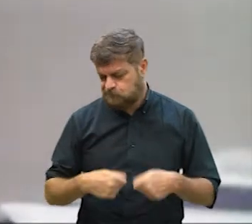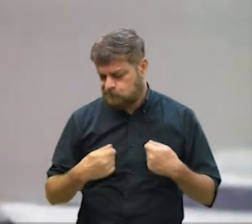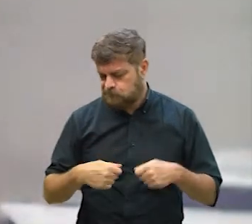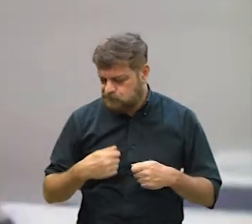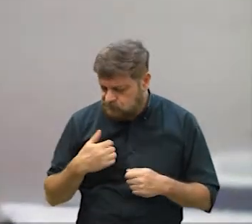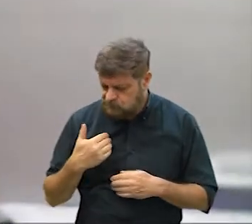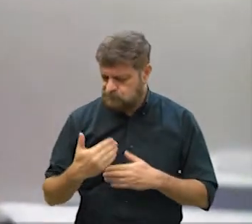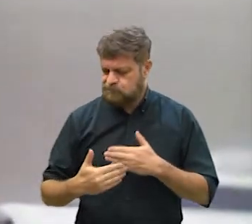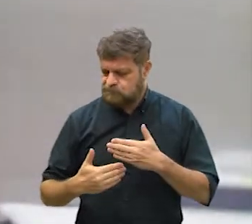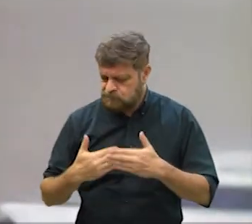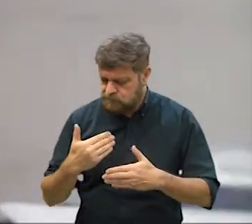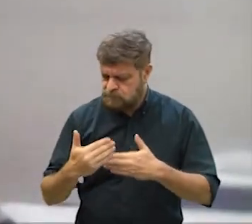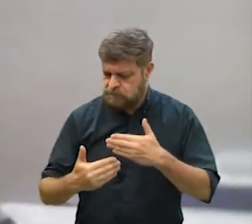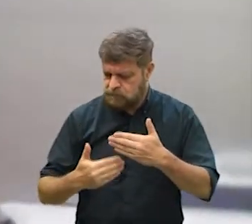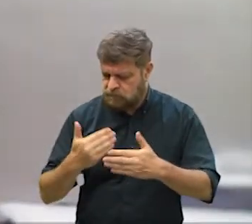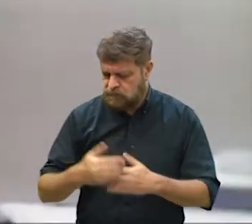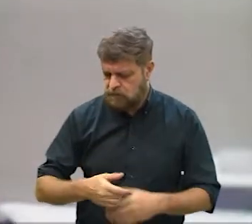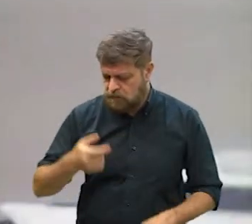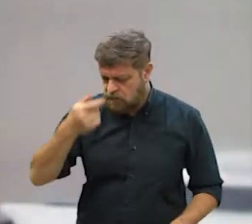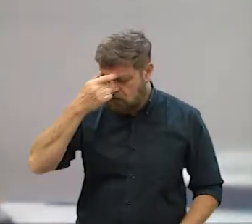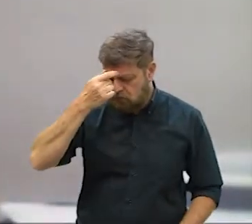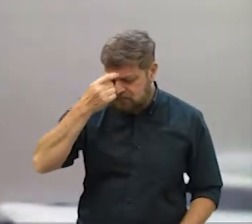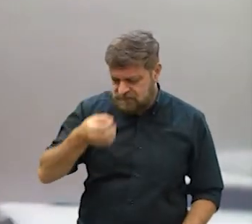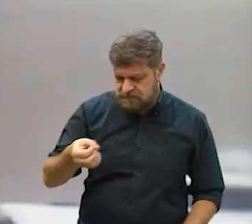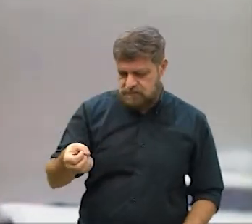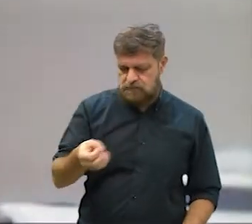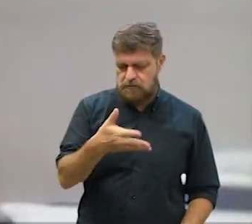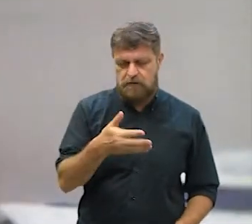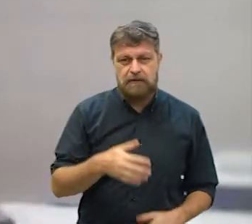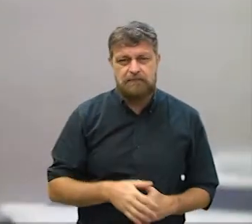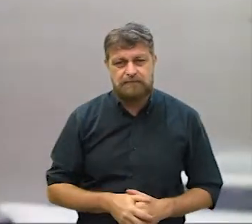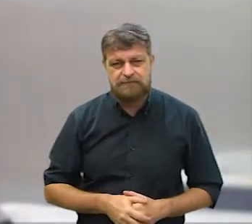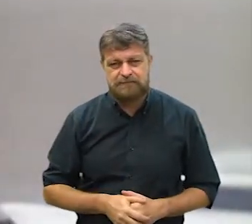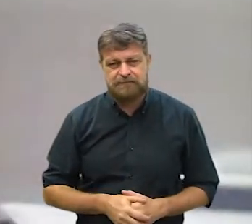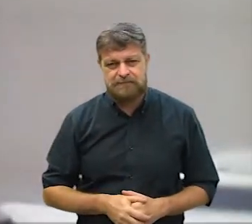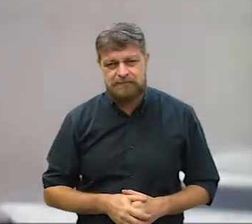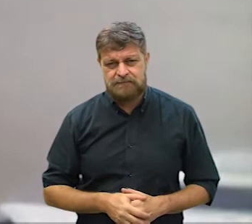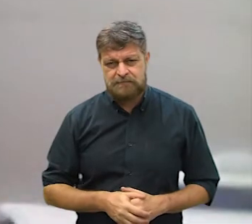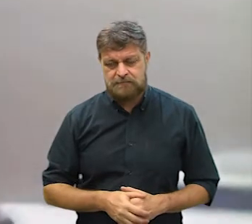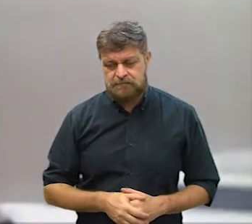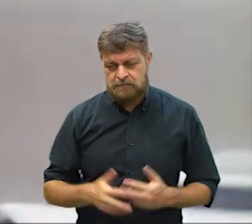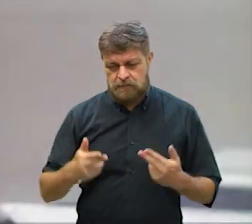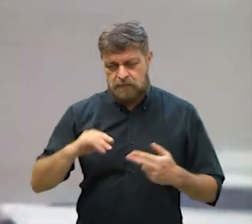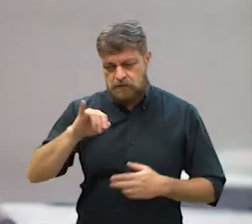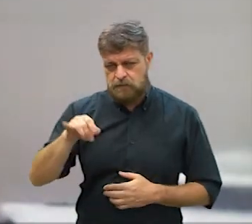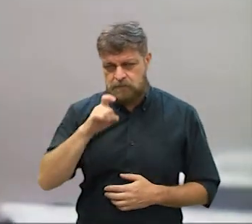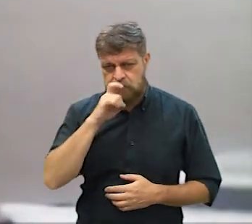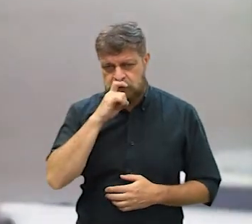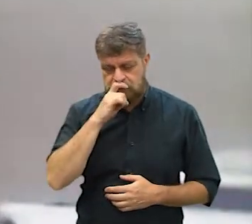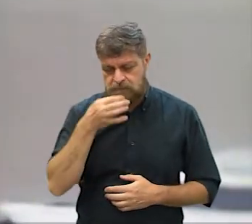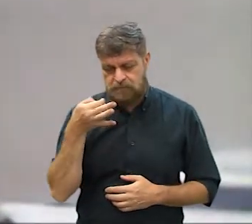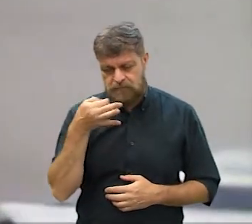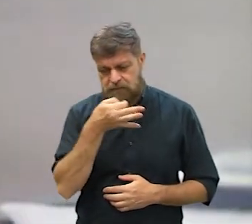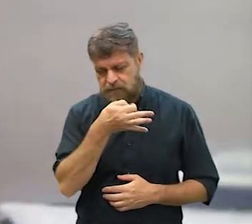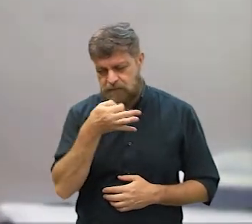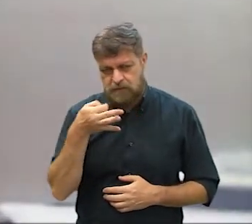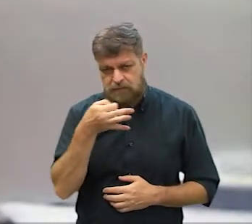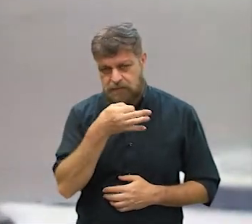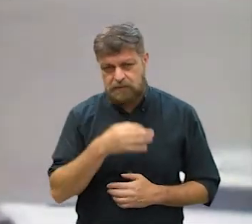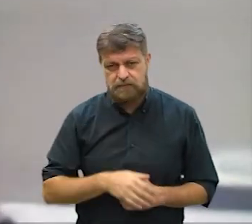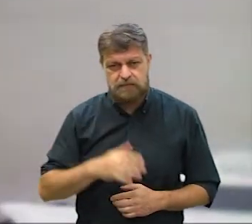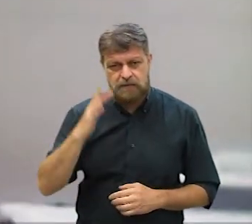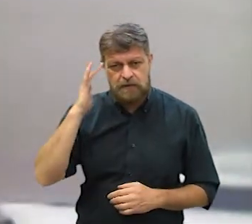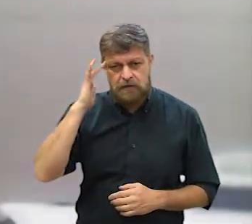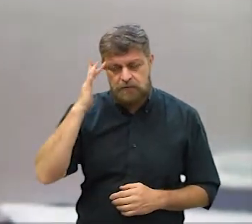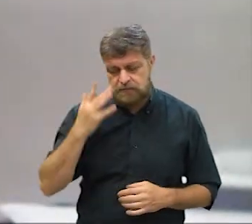precisamos avançar, precisa ter uma nova consciência, viu? Então, isso que o Jorge está falando aí, eu acho que